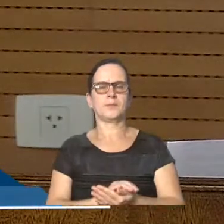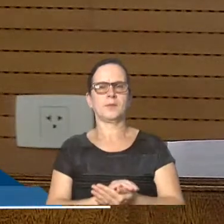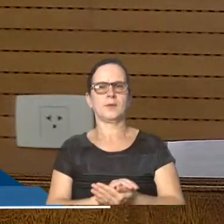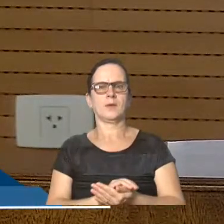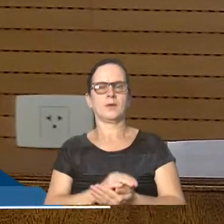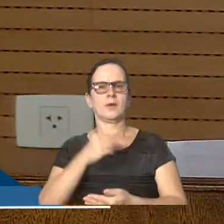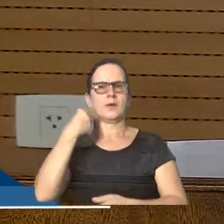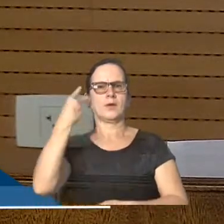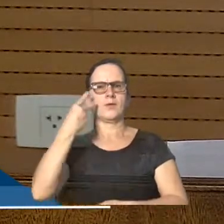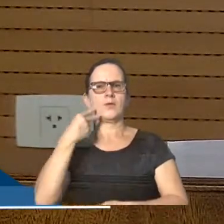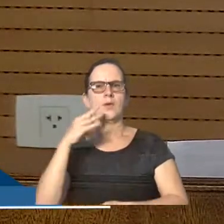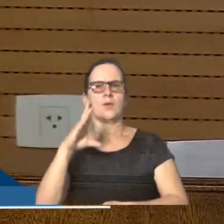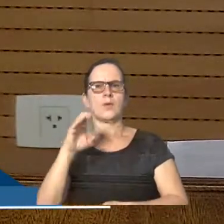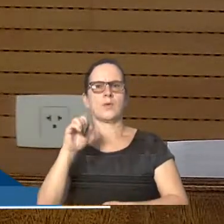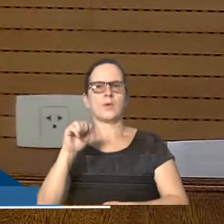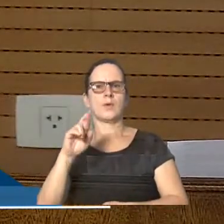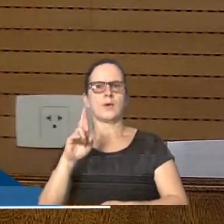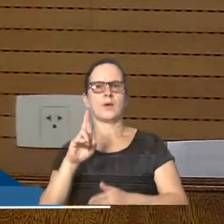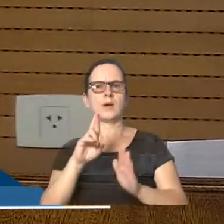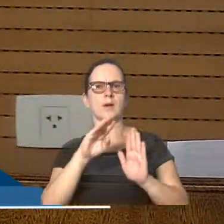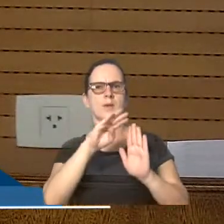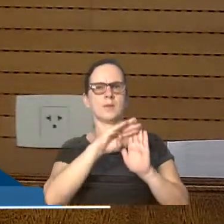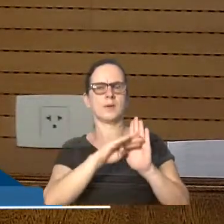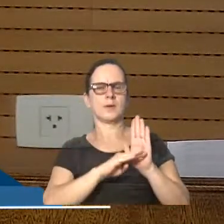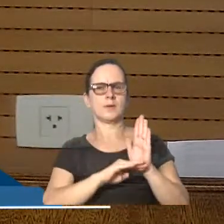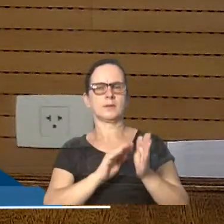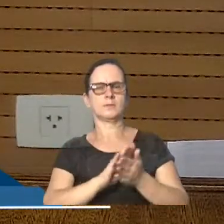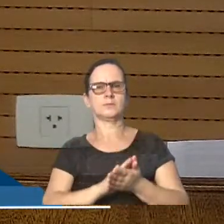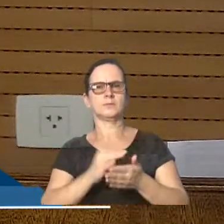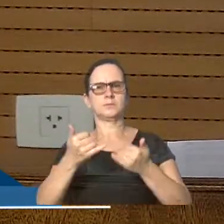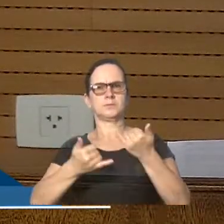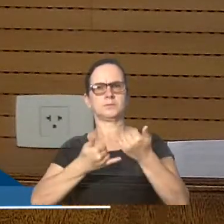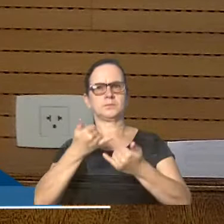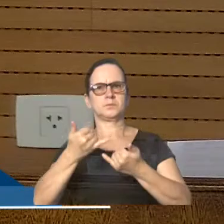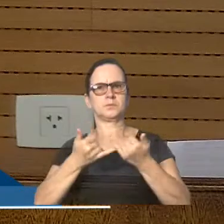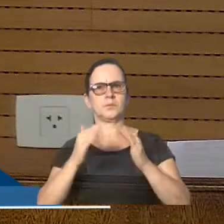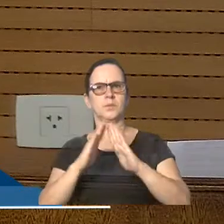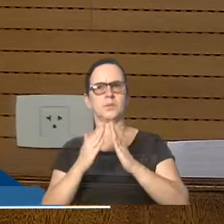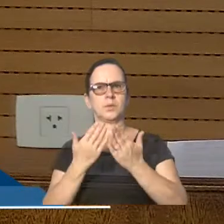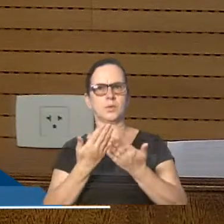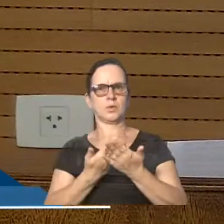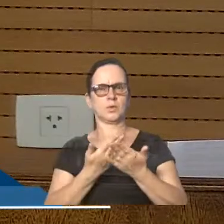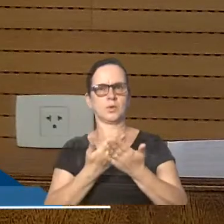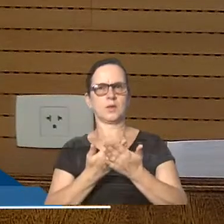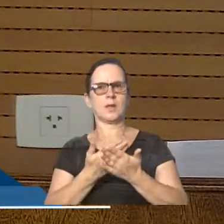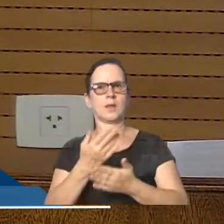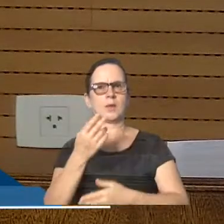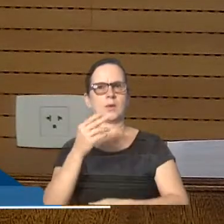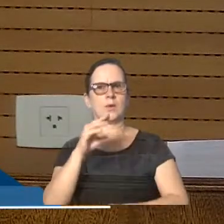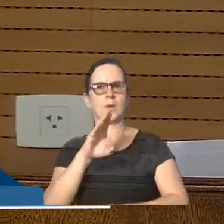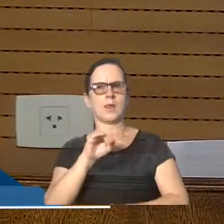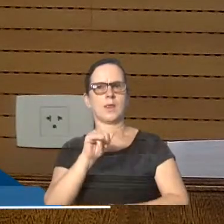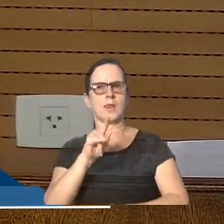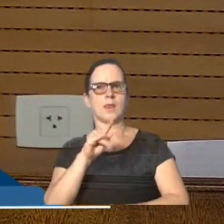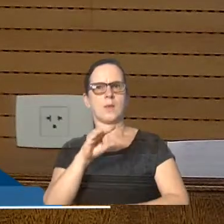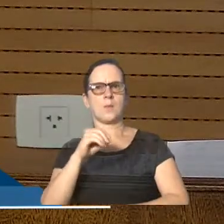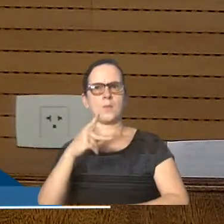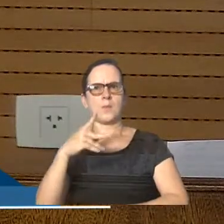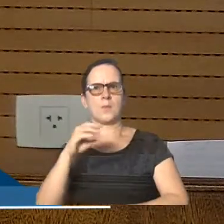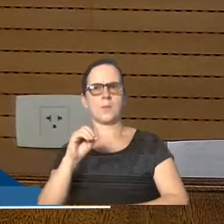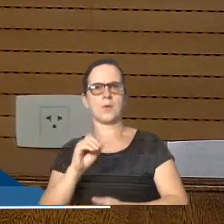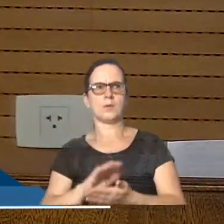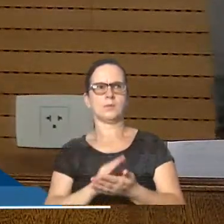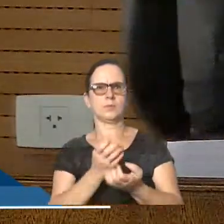Alves de Souza, Kleber do Cavaco. Manutenção no playground da Unidade de Ensino Estado de São Paulo. Roçagem do mato na